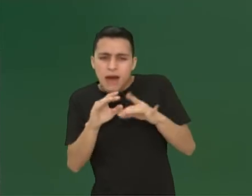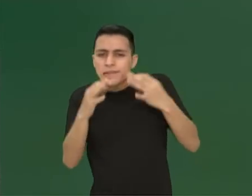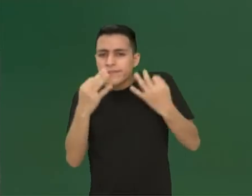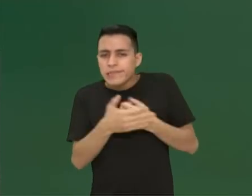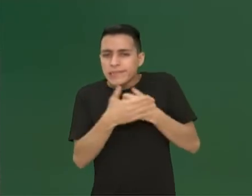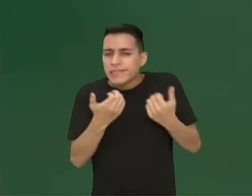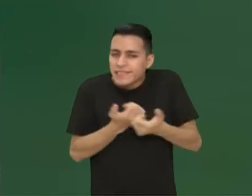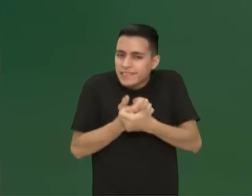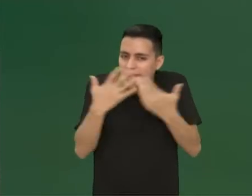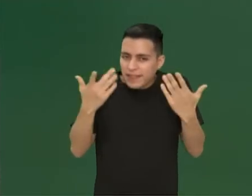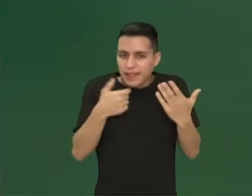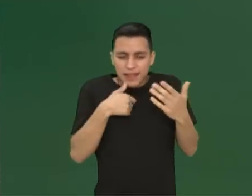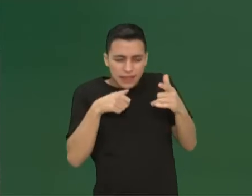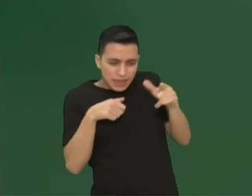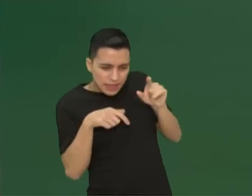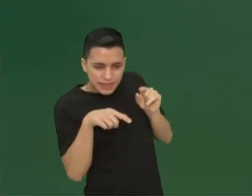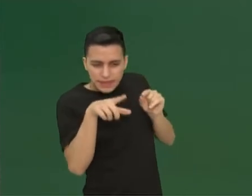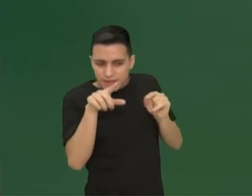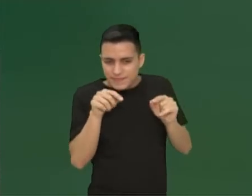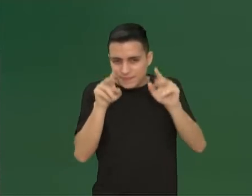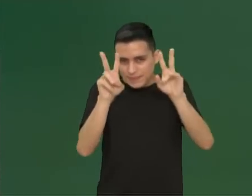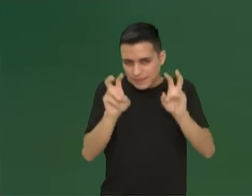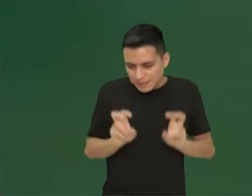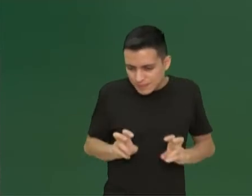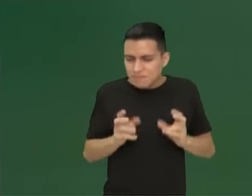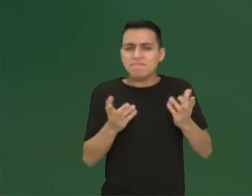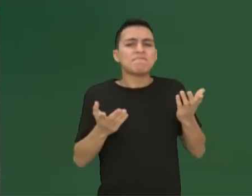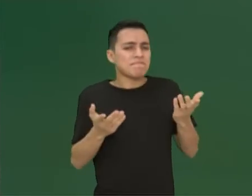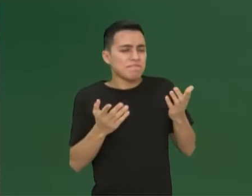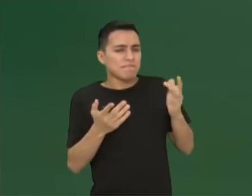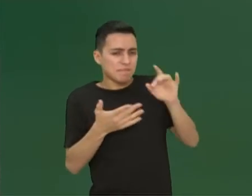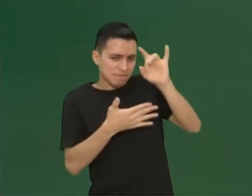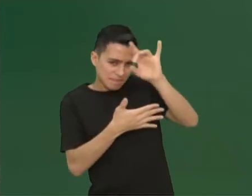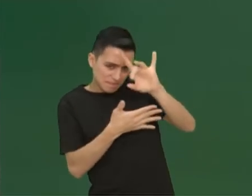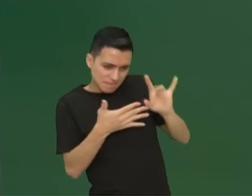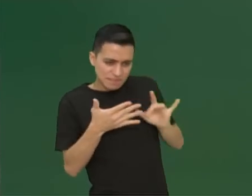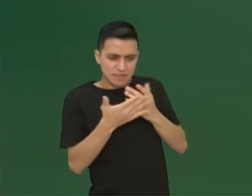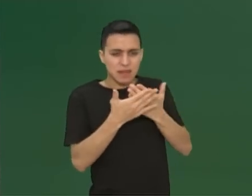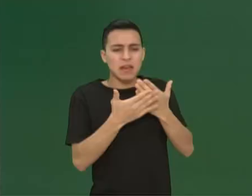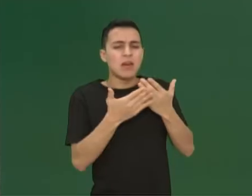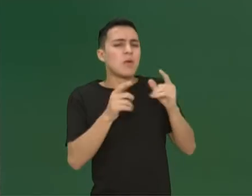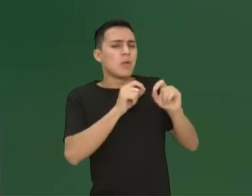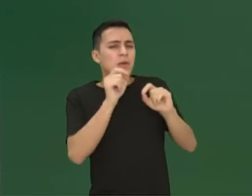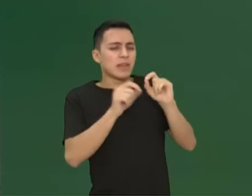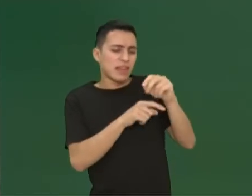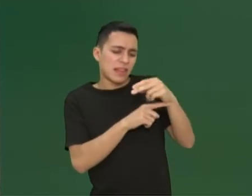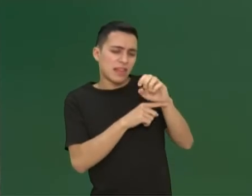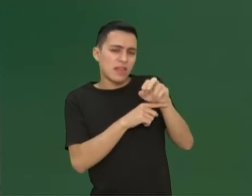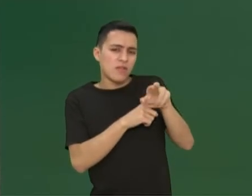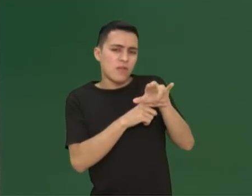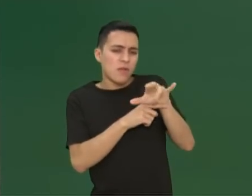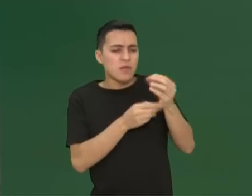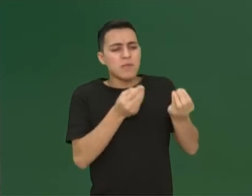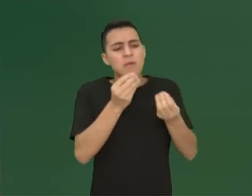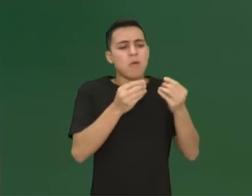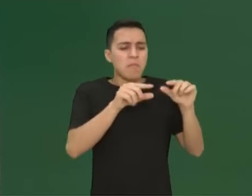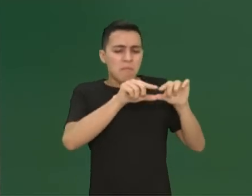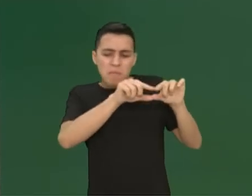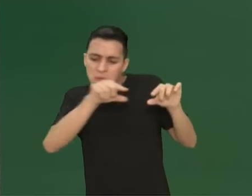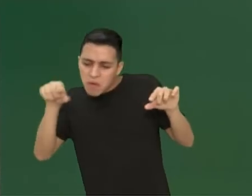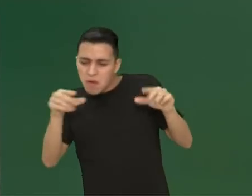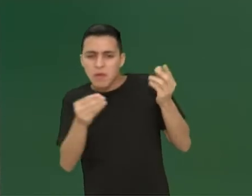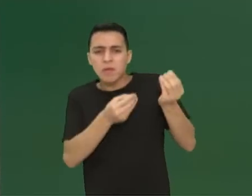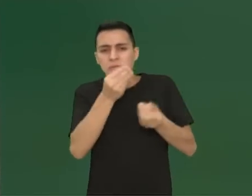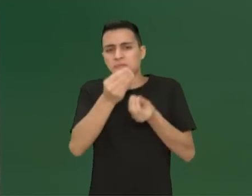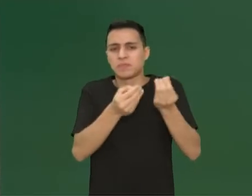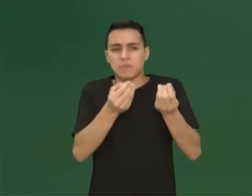Eu separei os assuntos e cada aula nós vimos neurônio, as partes do neurônio, como